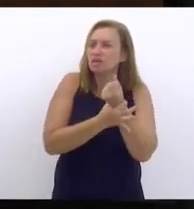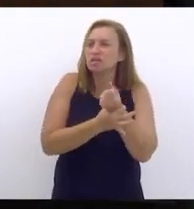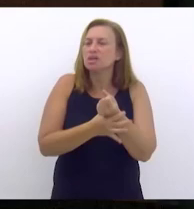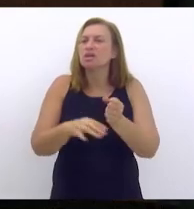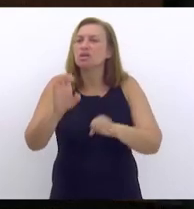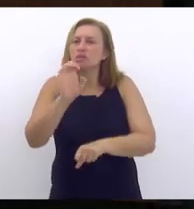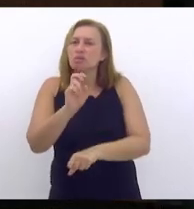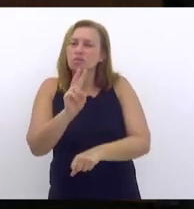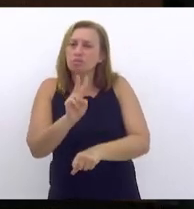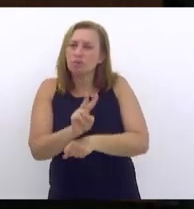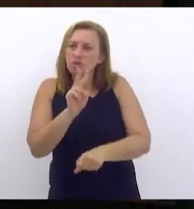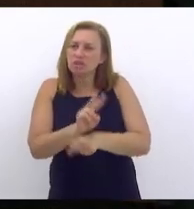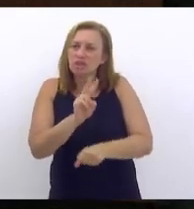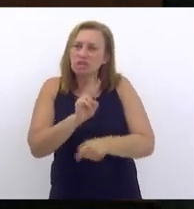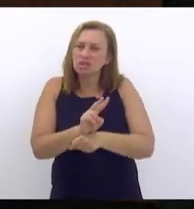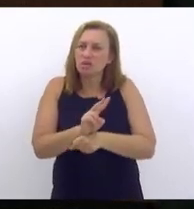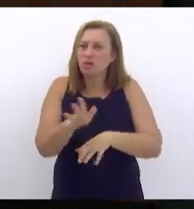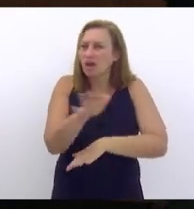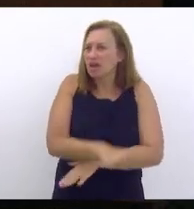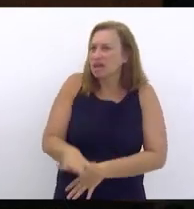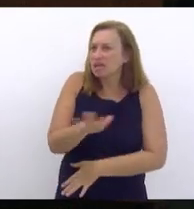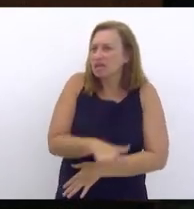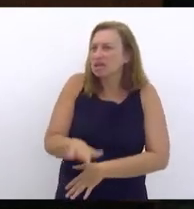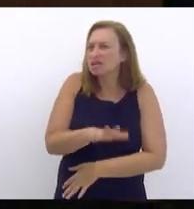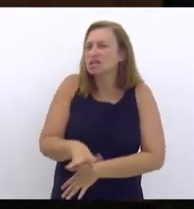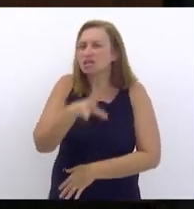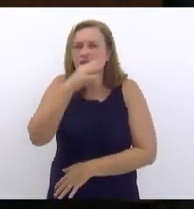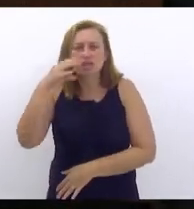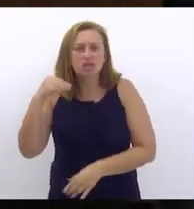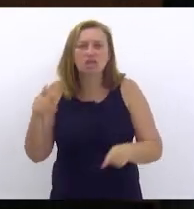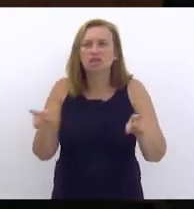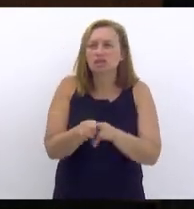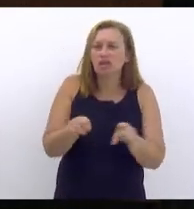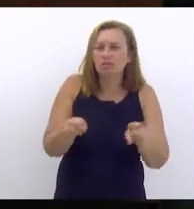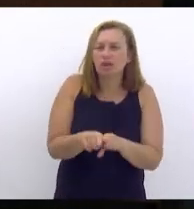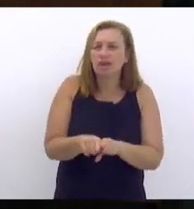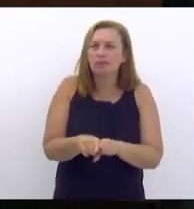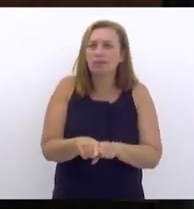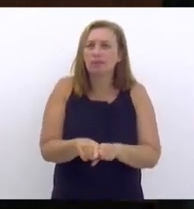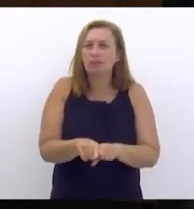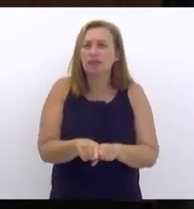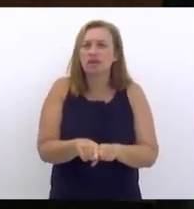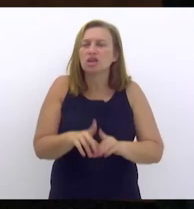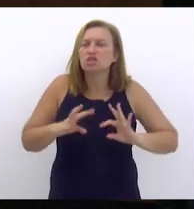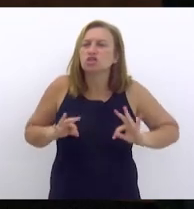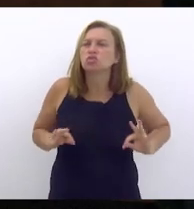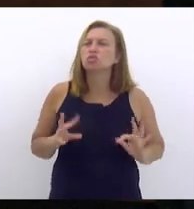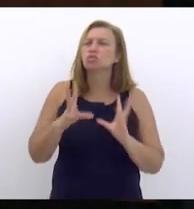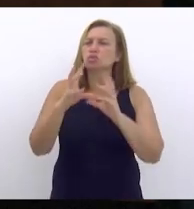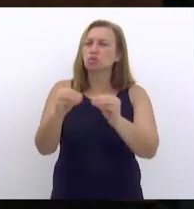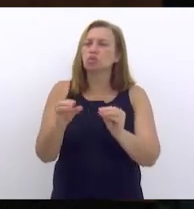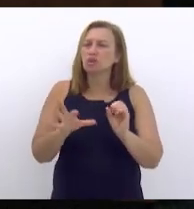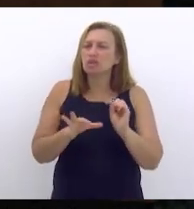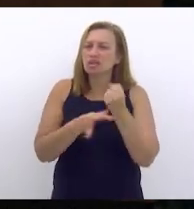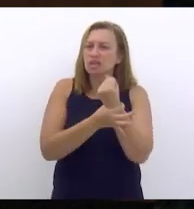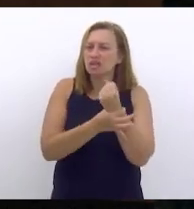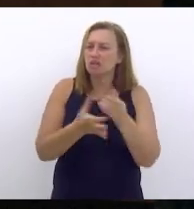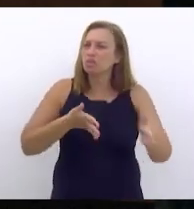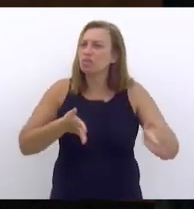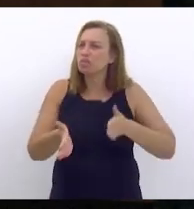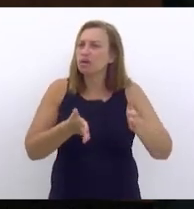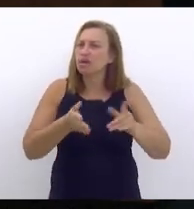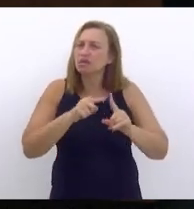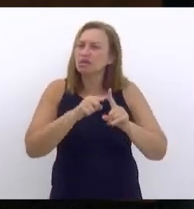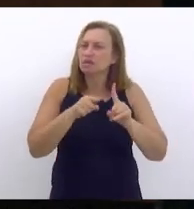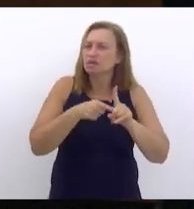proteção à infância e à adolescência e, sobretudo, também a garantia de todo o período de gestação